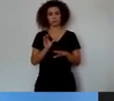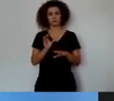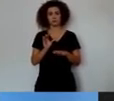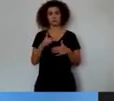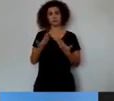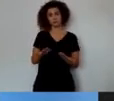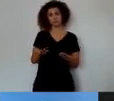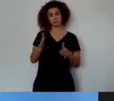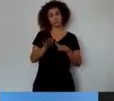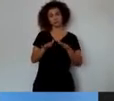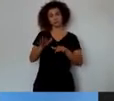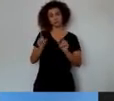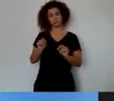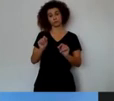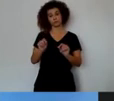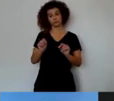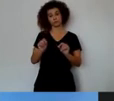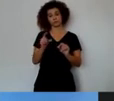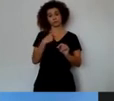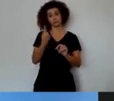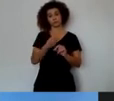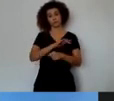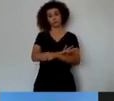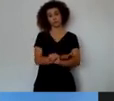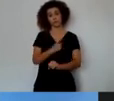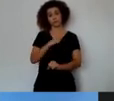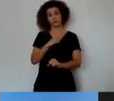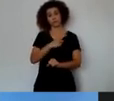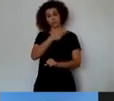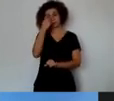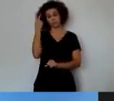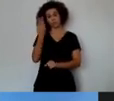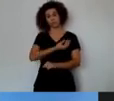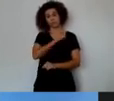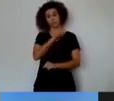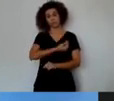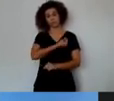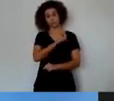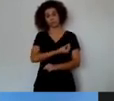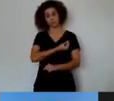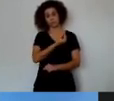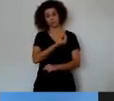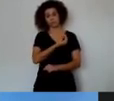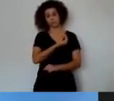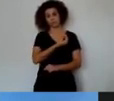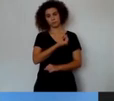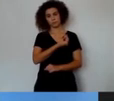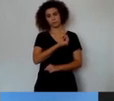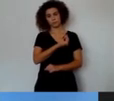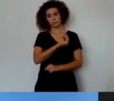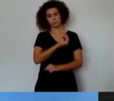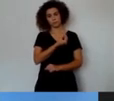é pensar que, quando nós estamos falando de racismo, tem pessoas que realmente estão tendo uma vida de colocar em xeque, né? Nesse sentido, se vidas